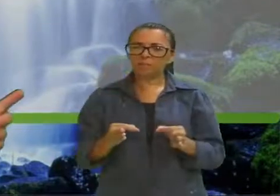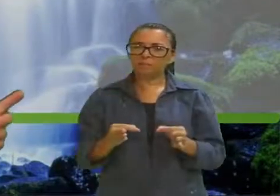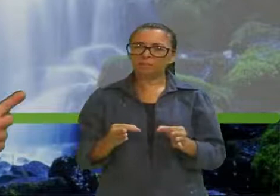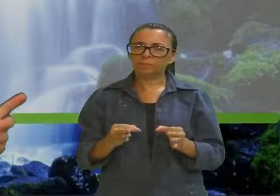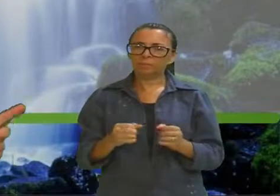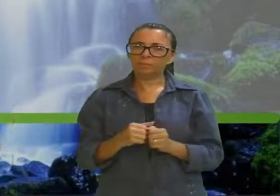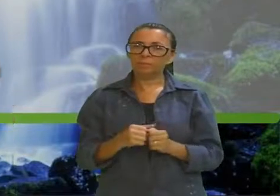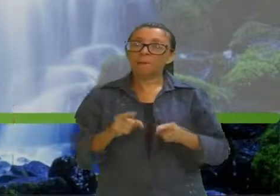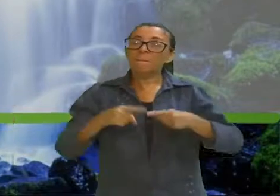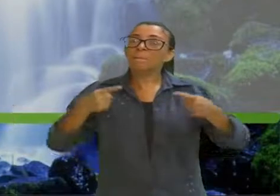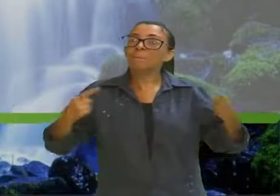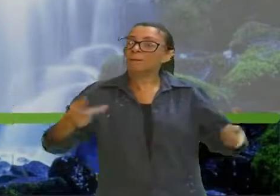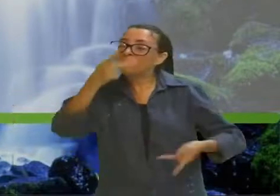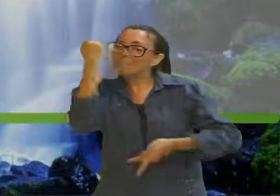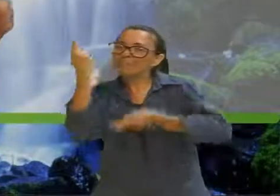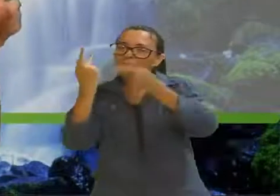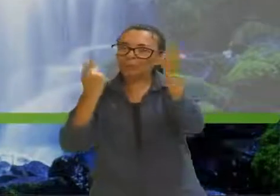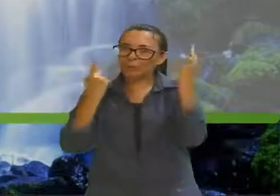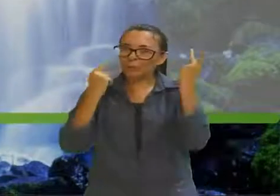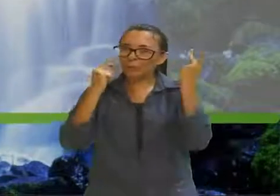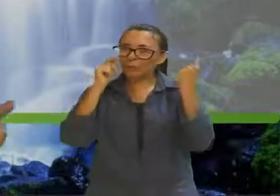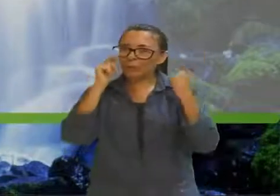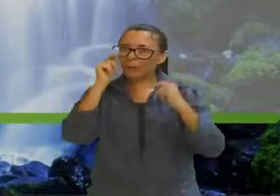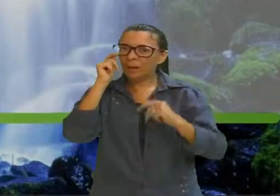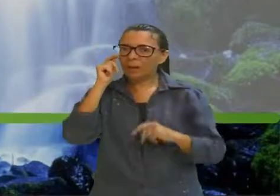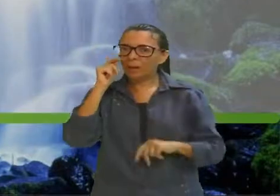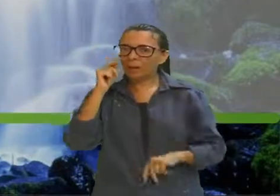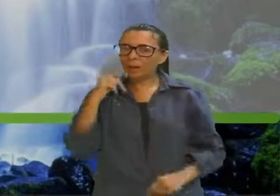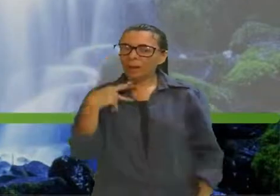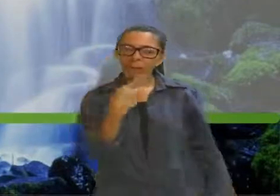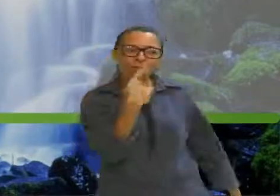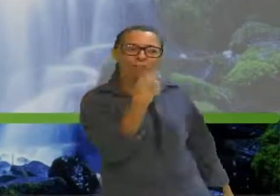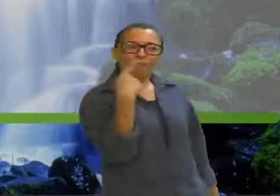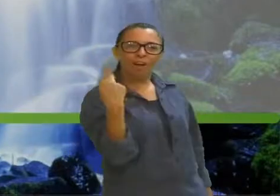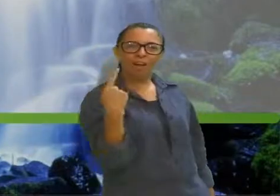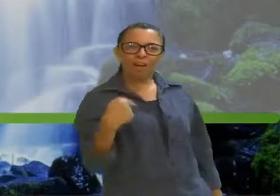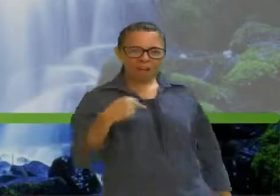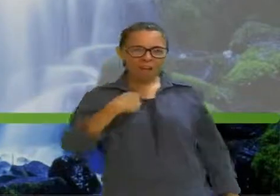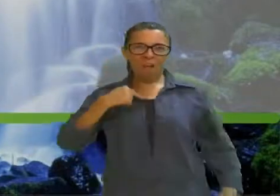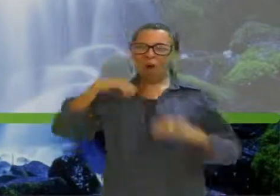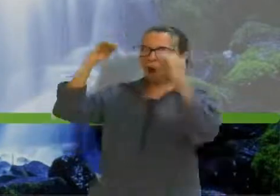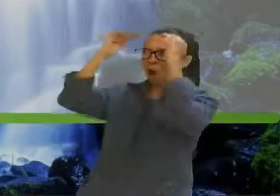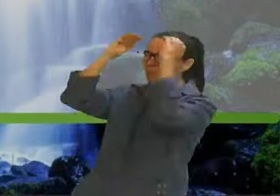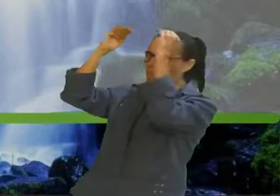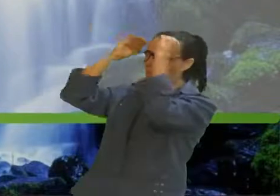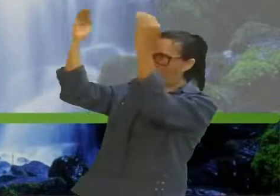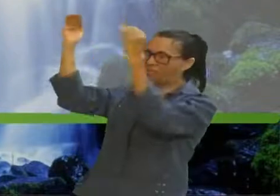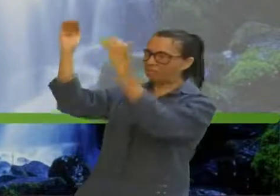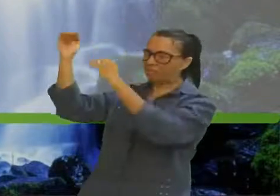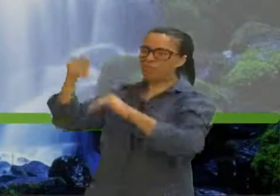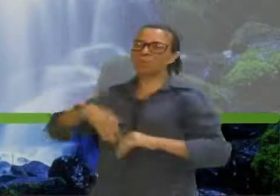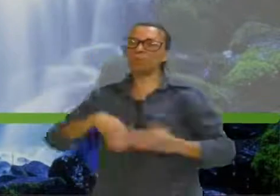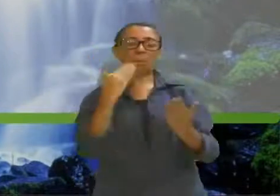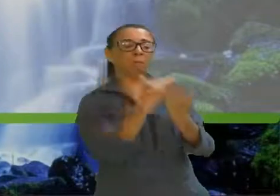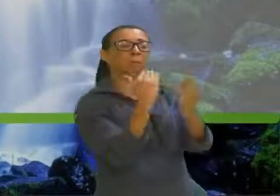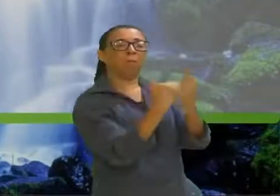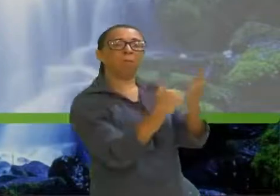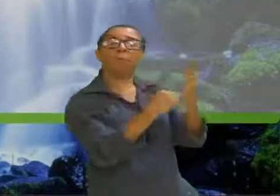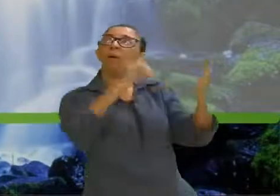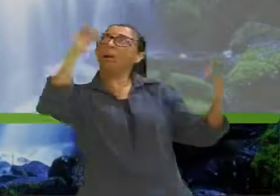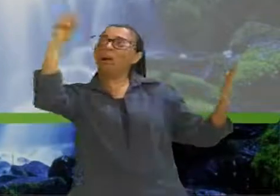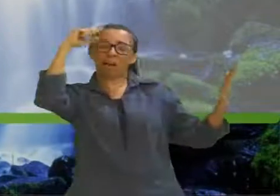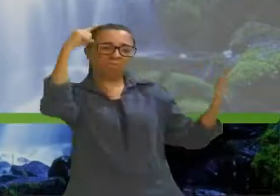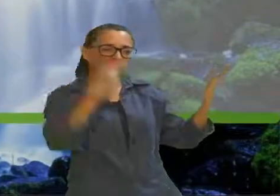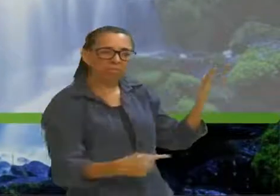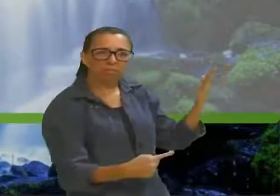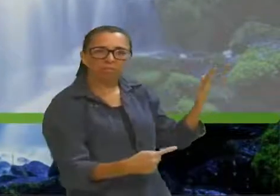mentiroso. E nele não está a verdade. Mas qualquer que guarda a sua palavra, nele